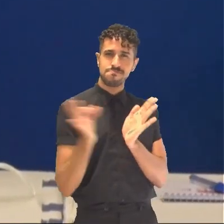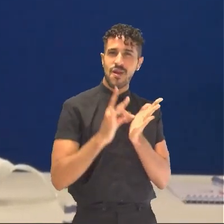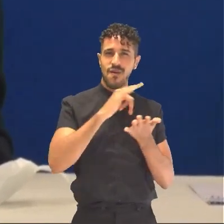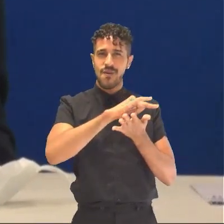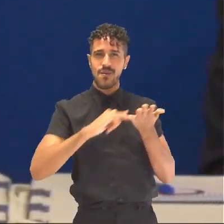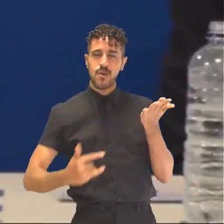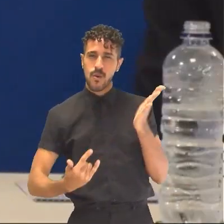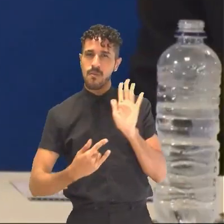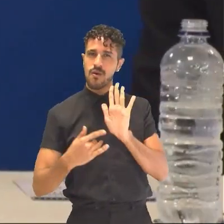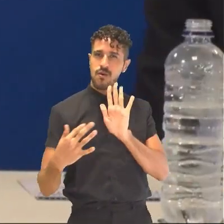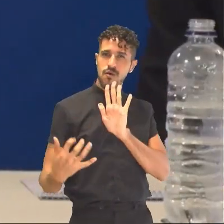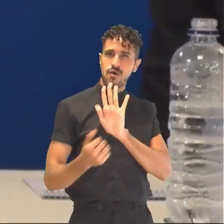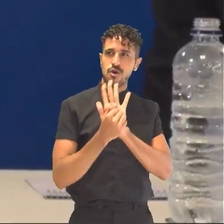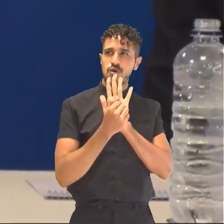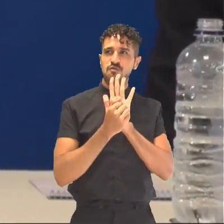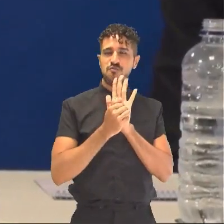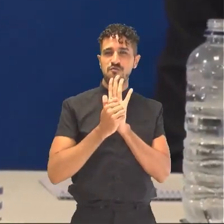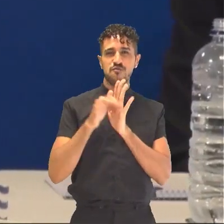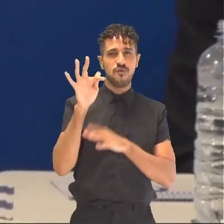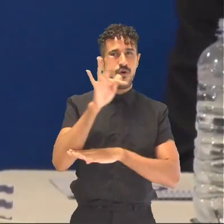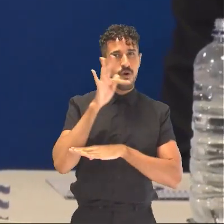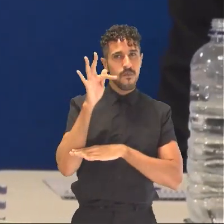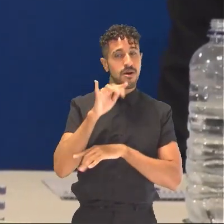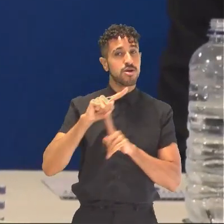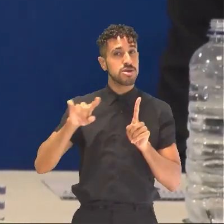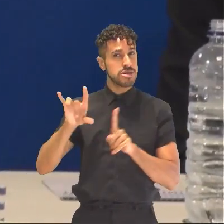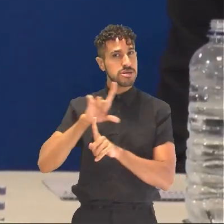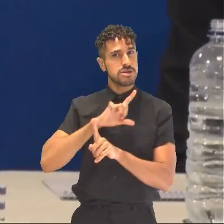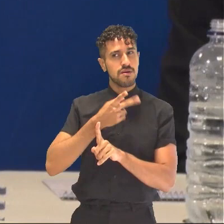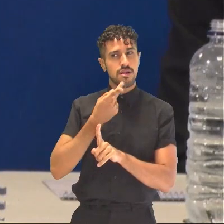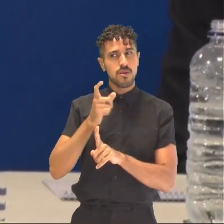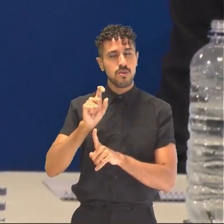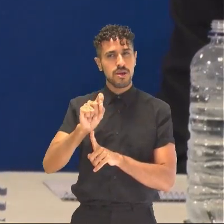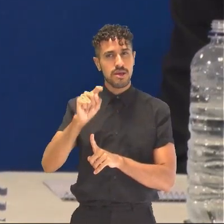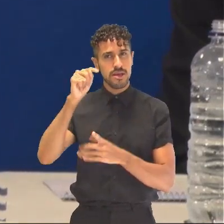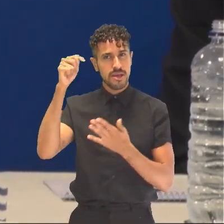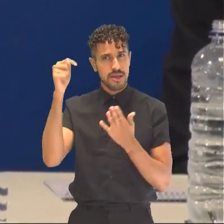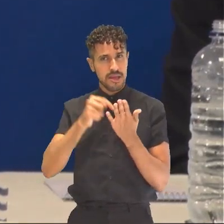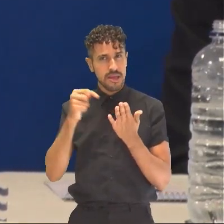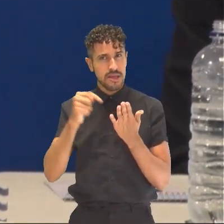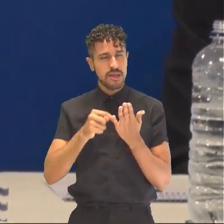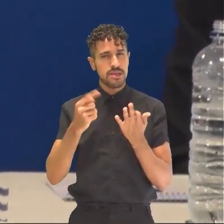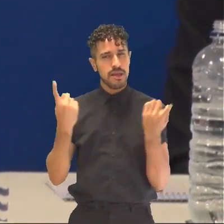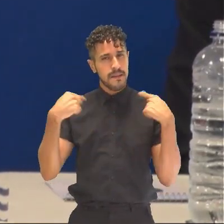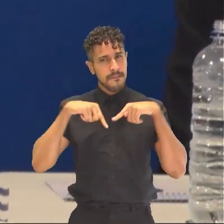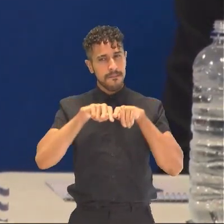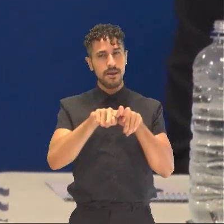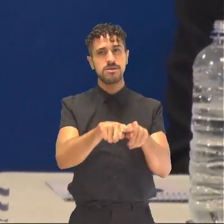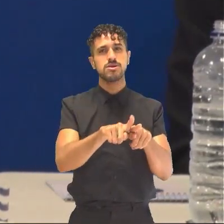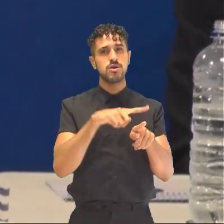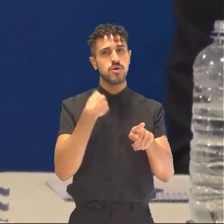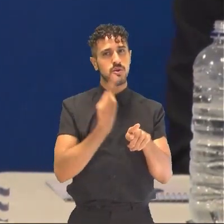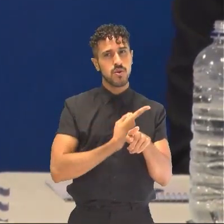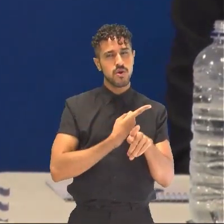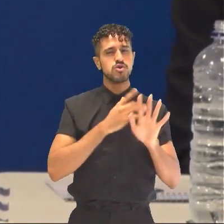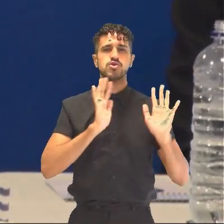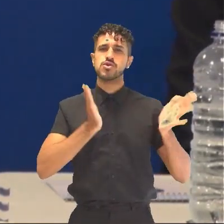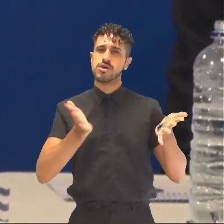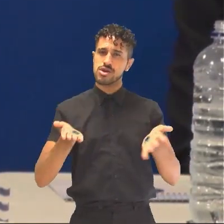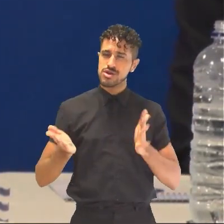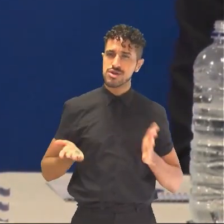por meio de um ACT. Só destaco, antes de finalizar, que esse essa parceria já